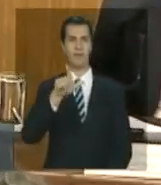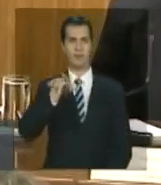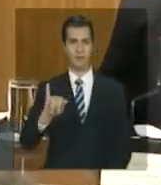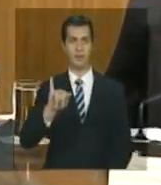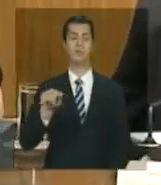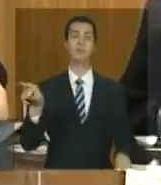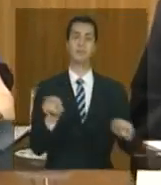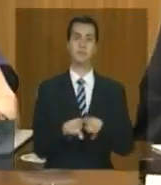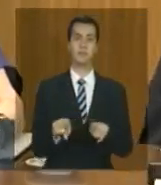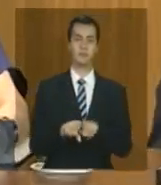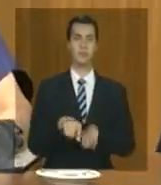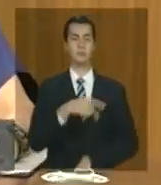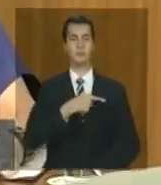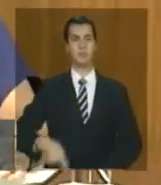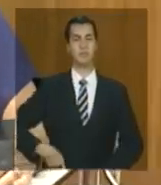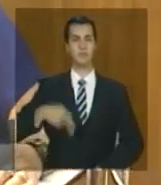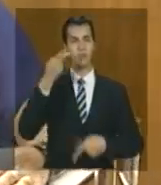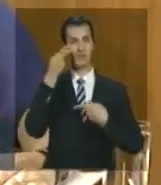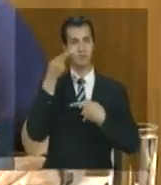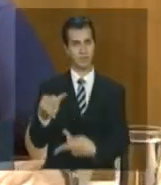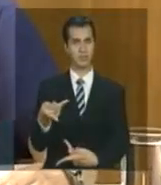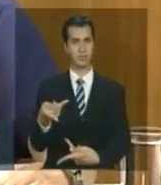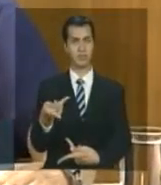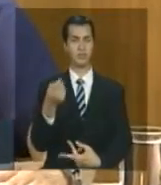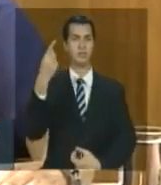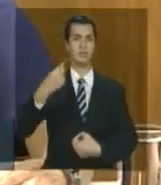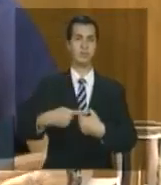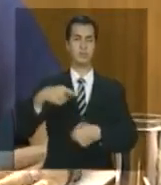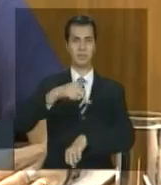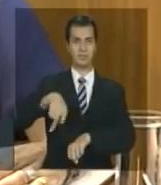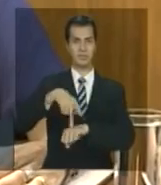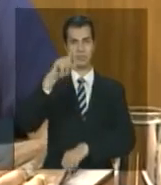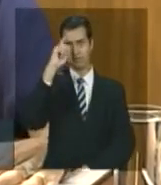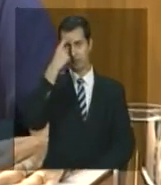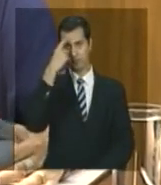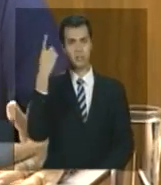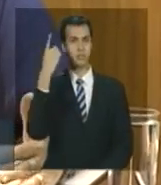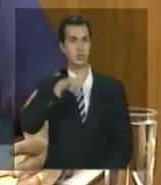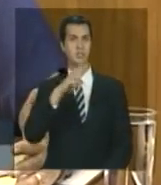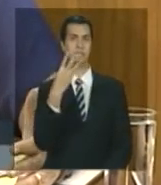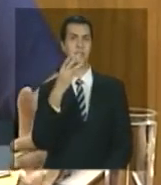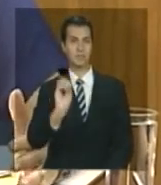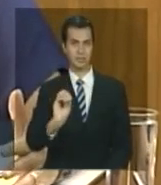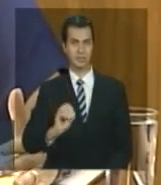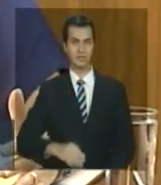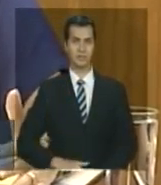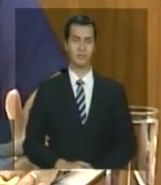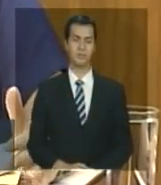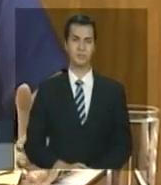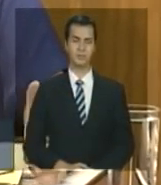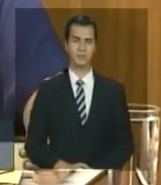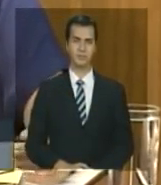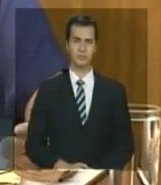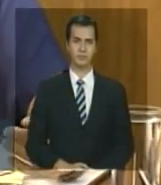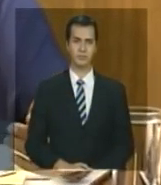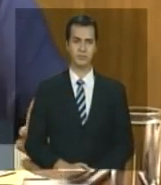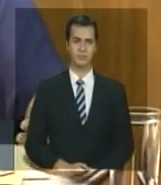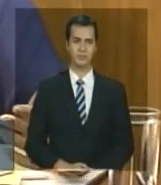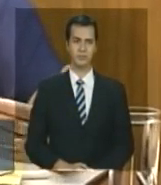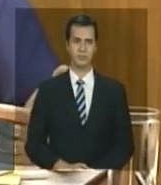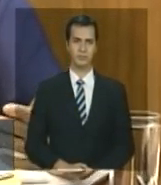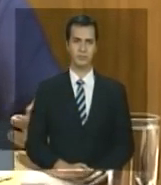visita bilateral que a presidenta também realizará à Índia no dia 30. Talvez fosse importante eu começar